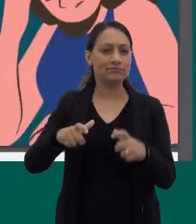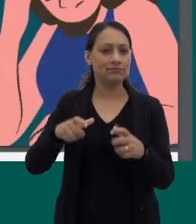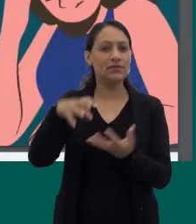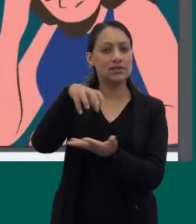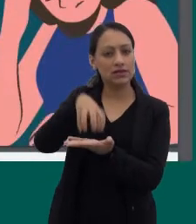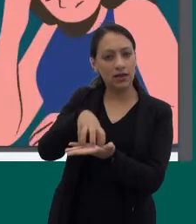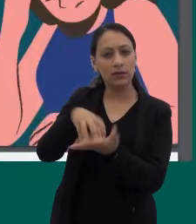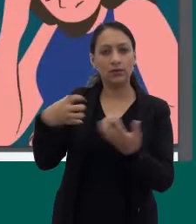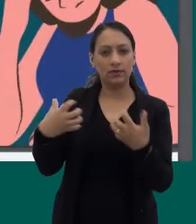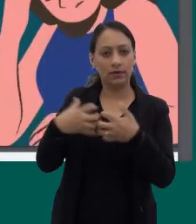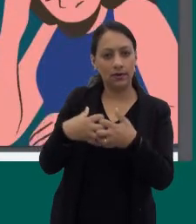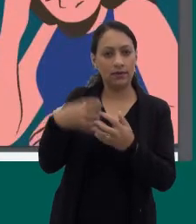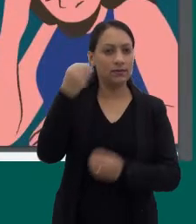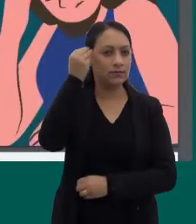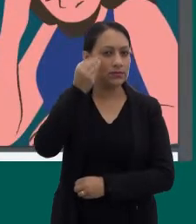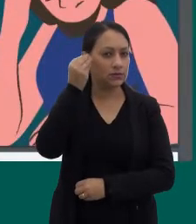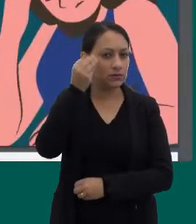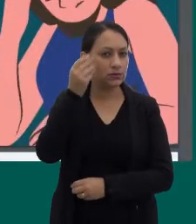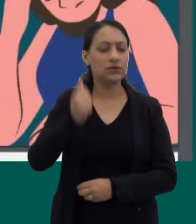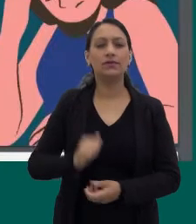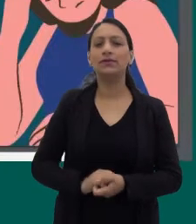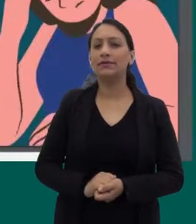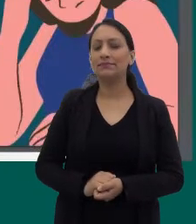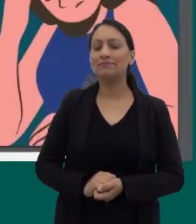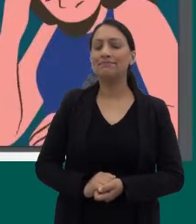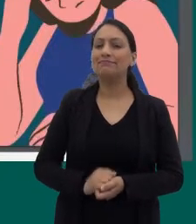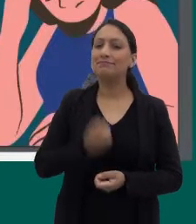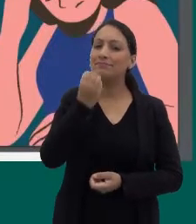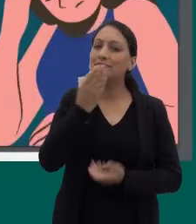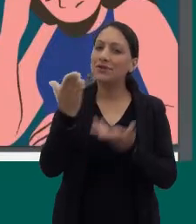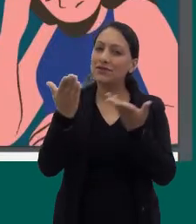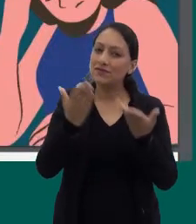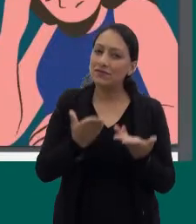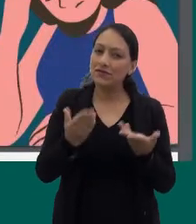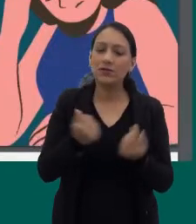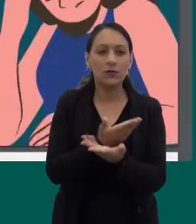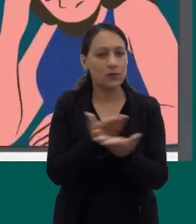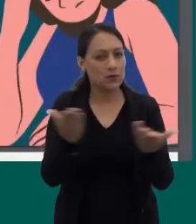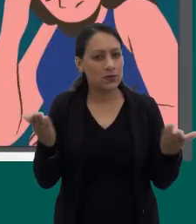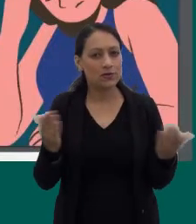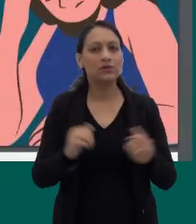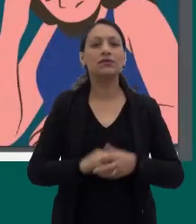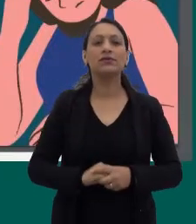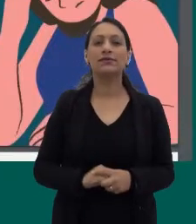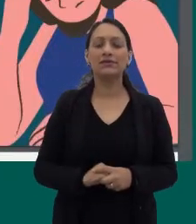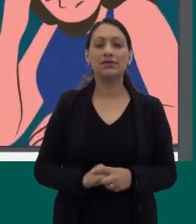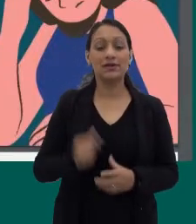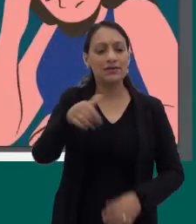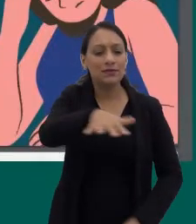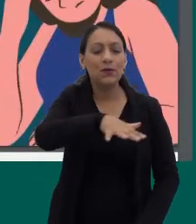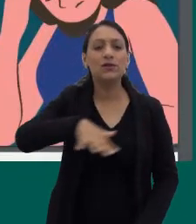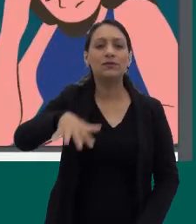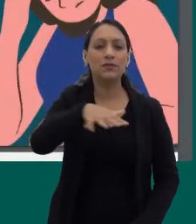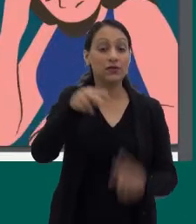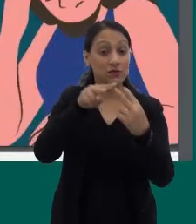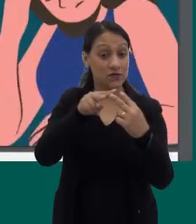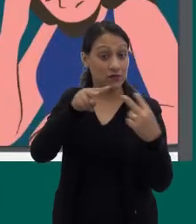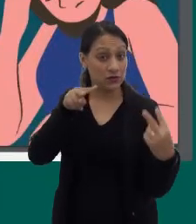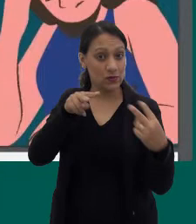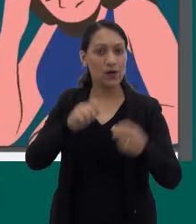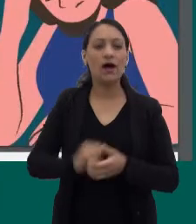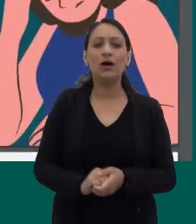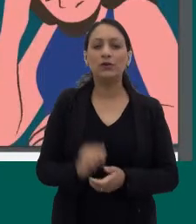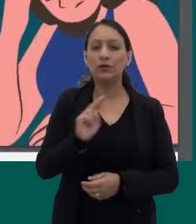de Psicologia. Gostaria de dar boas-vindas a todos a esse espaço virtual do Tá Na